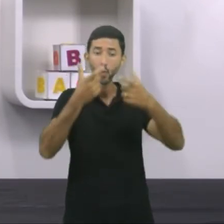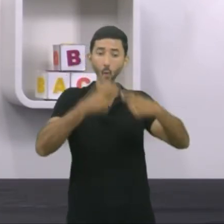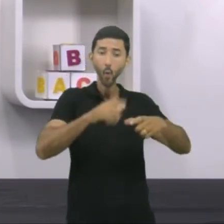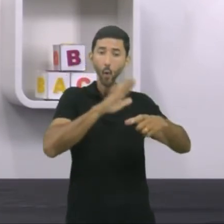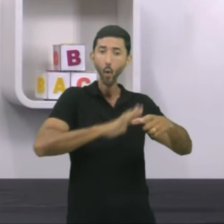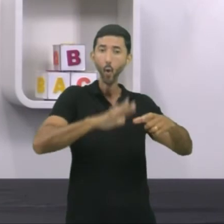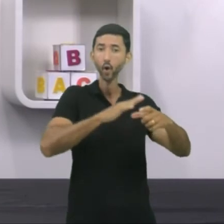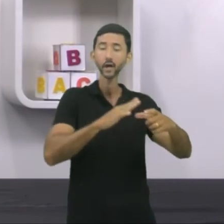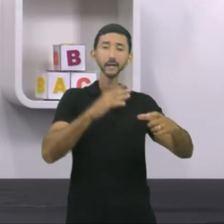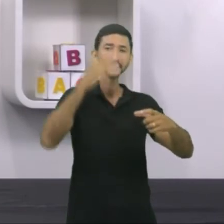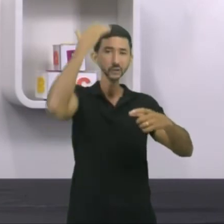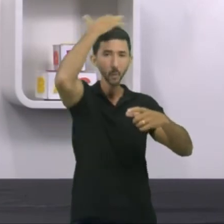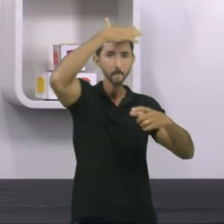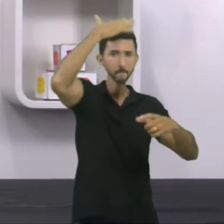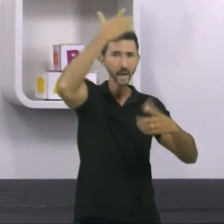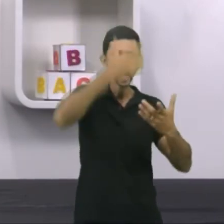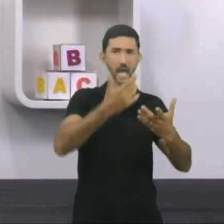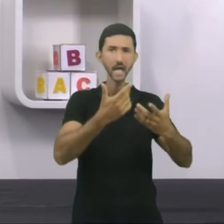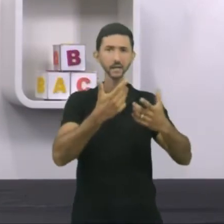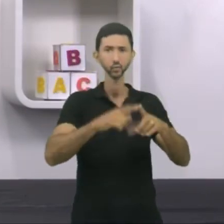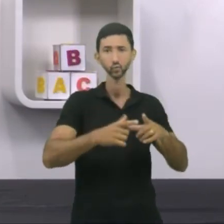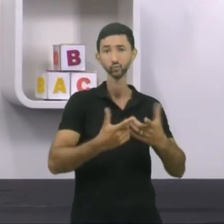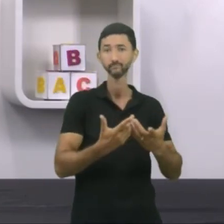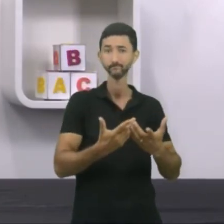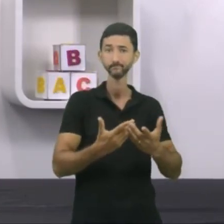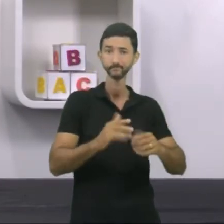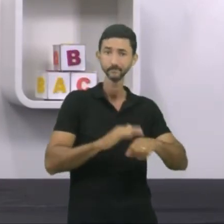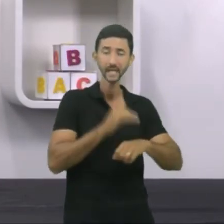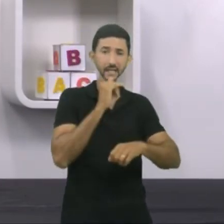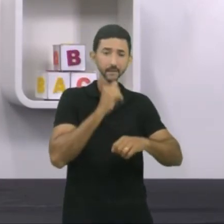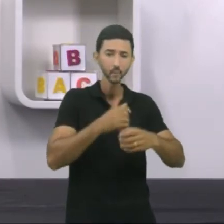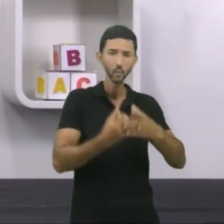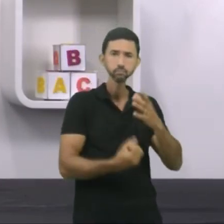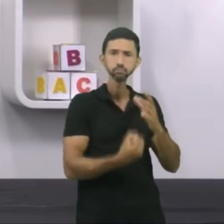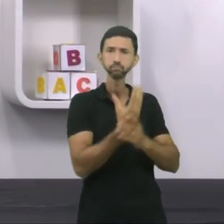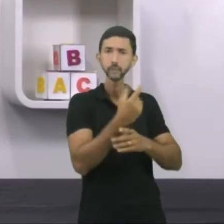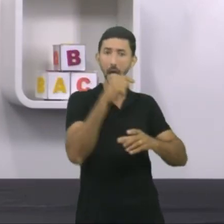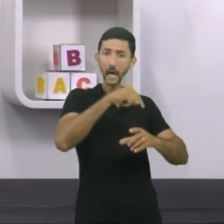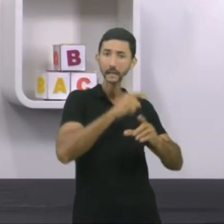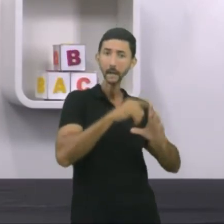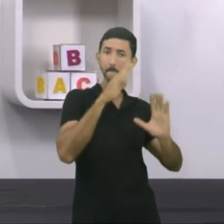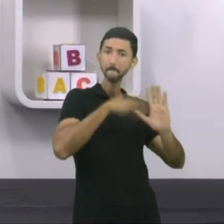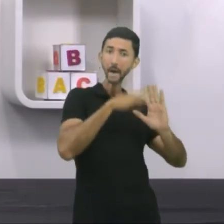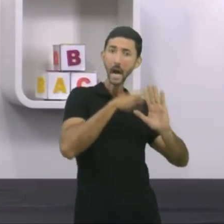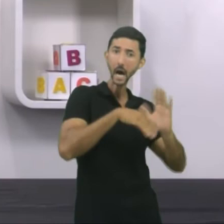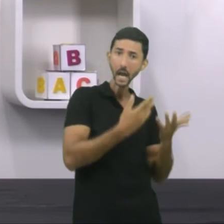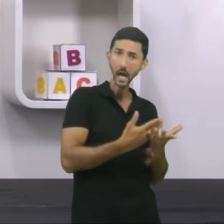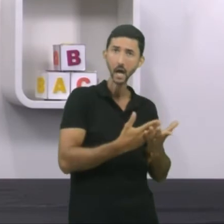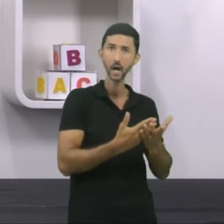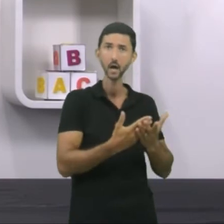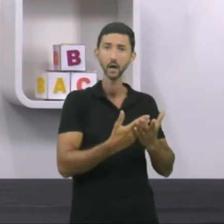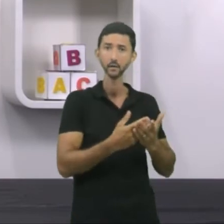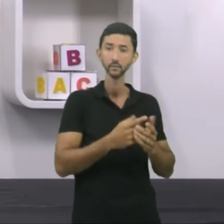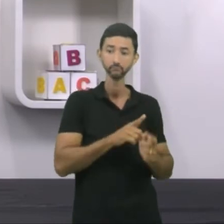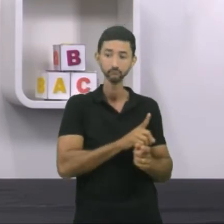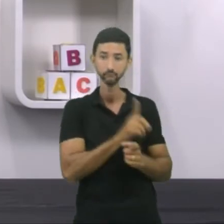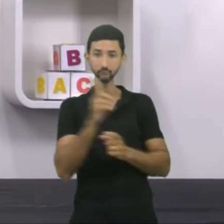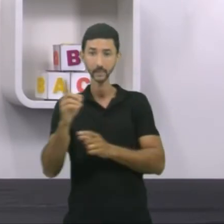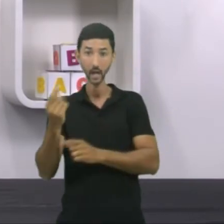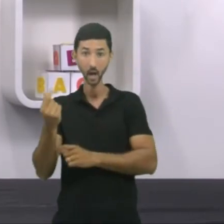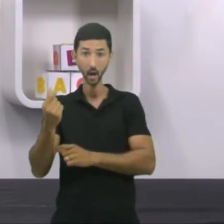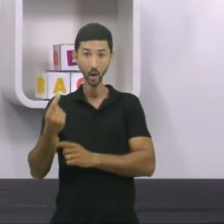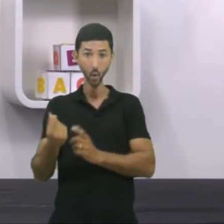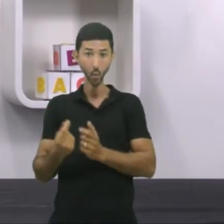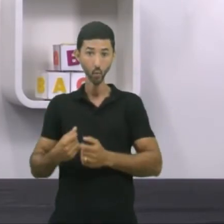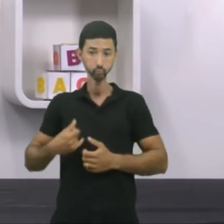locais do México, vantagens locacionais. Eu estou produzindo mais barato, isso significa que vai aumentar a minha